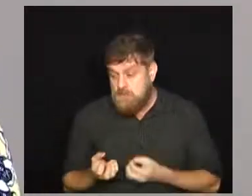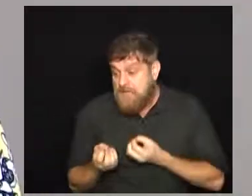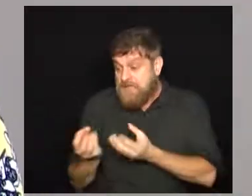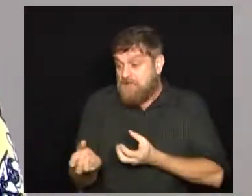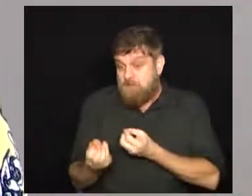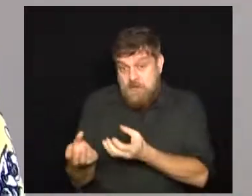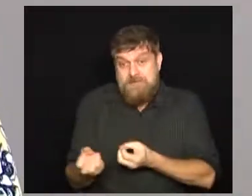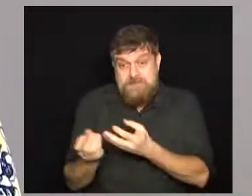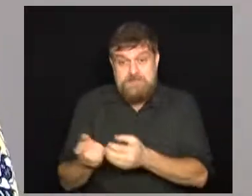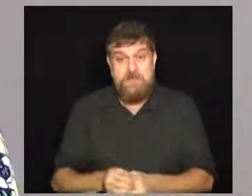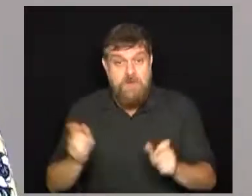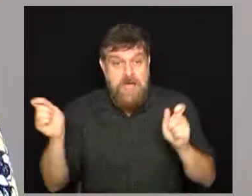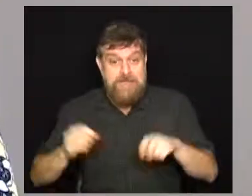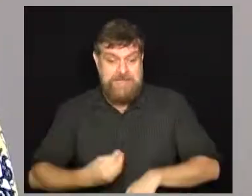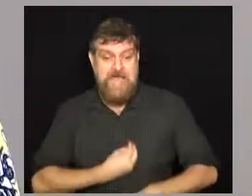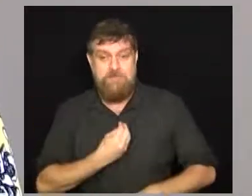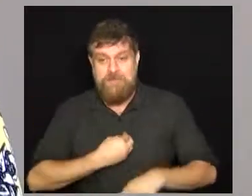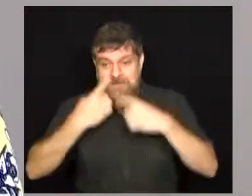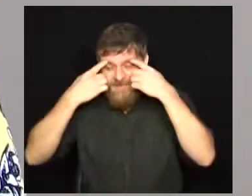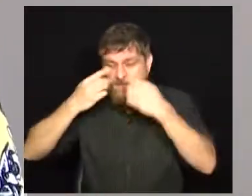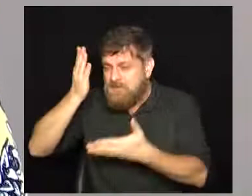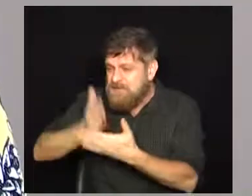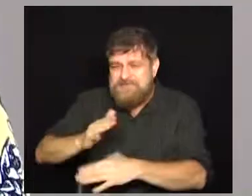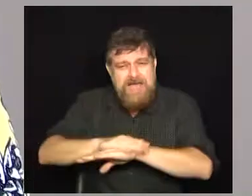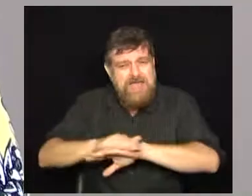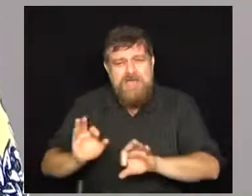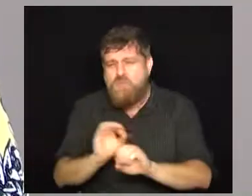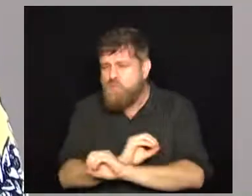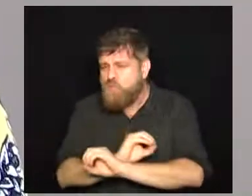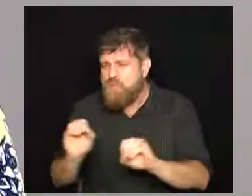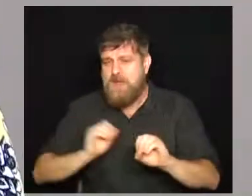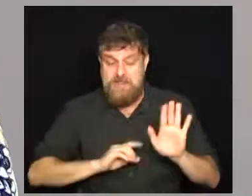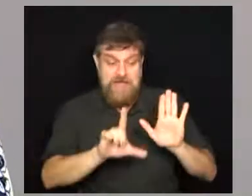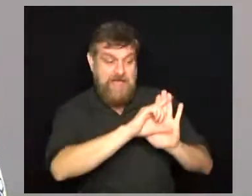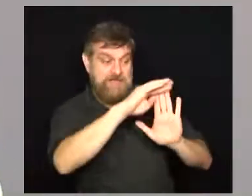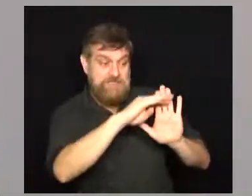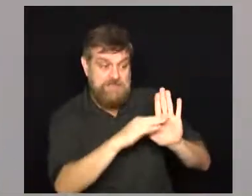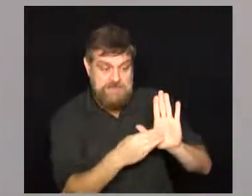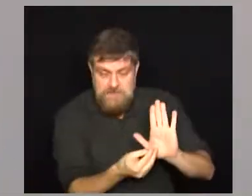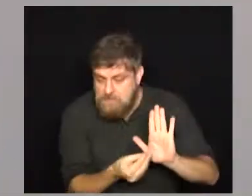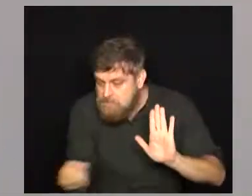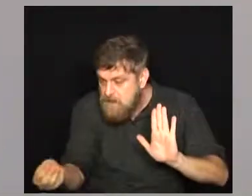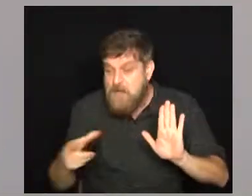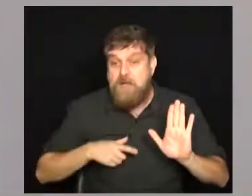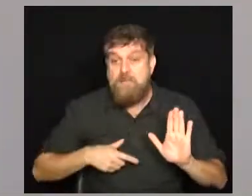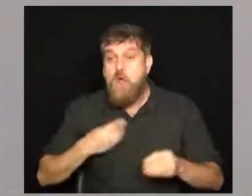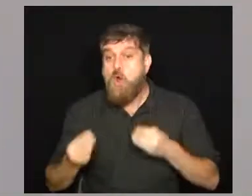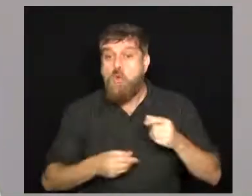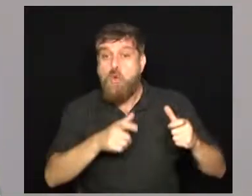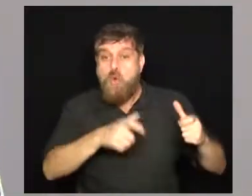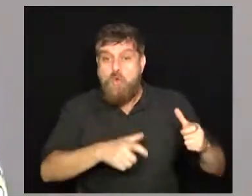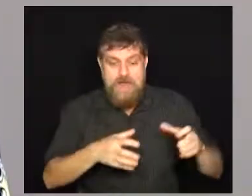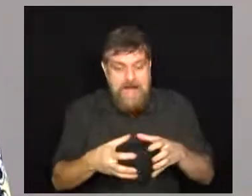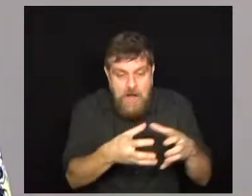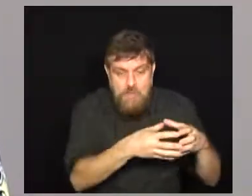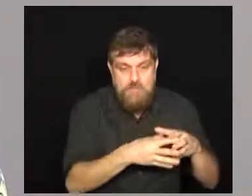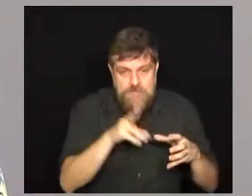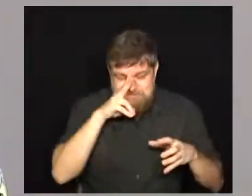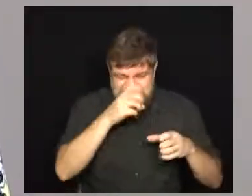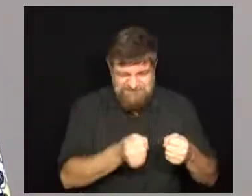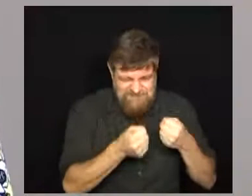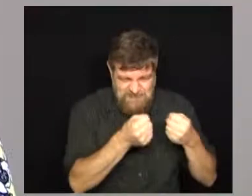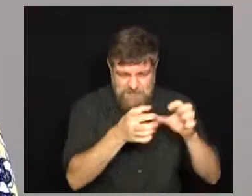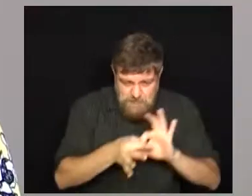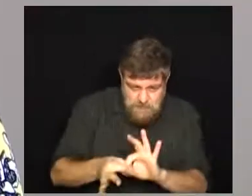é possível viver uma vida sem violência, sobre a legislação, sobre a rede de apoio, os grupos de fortalecimento são